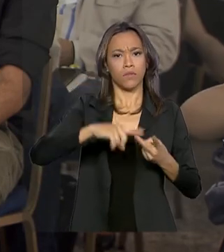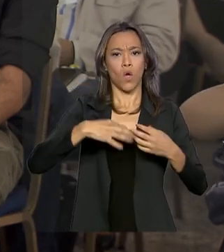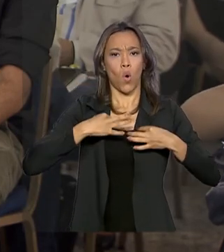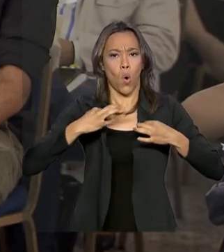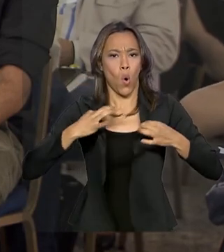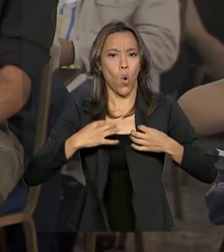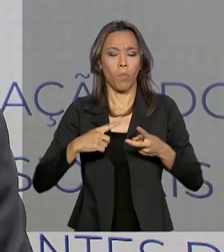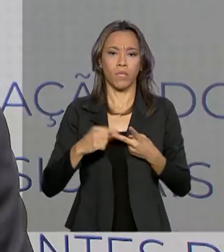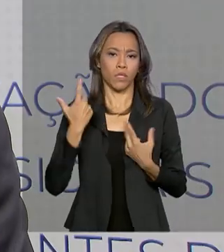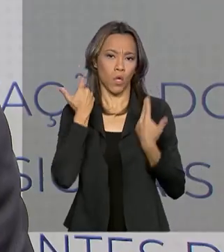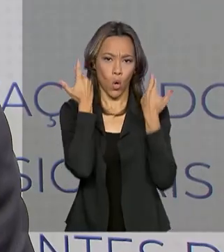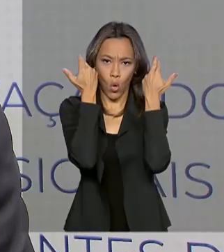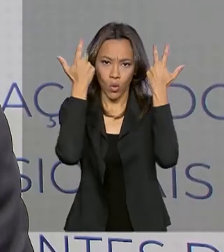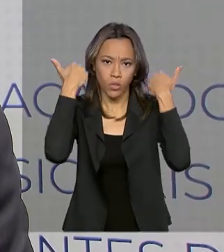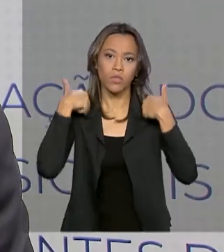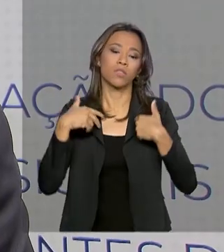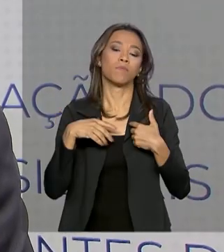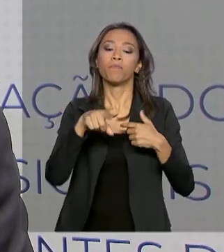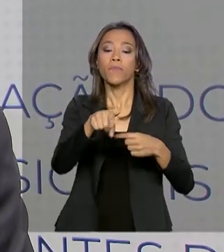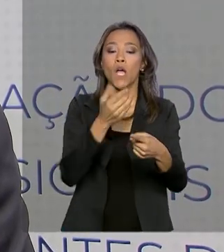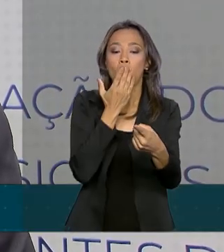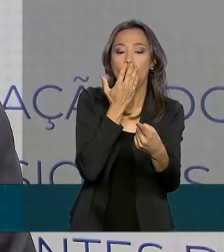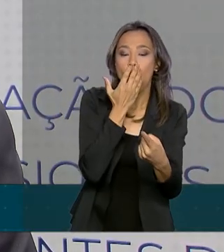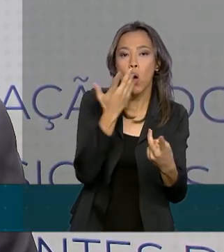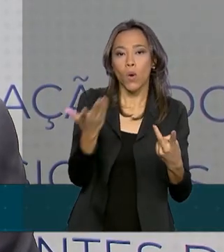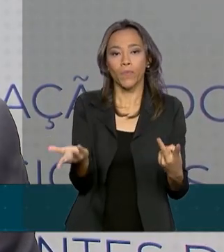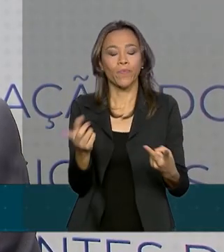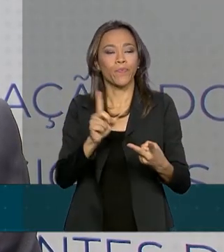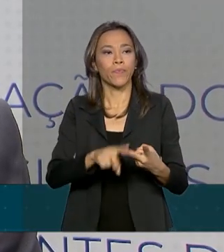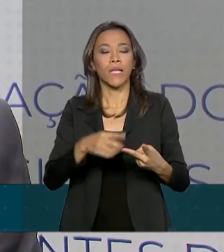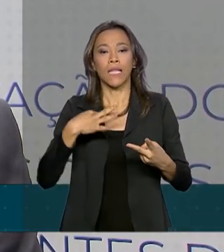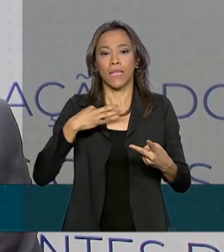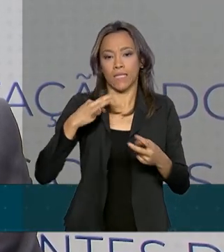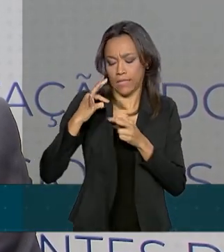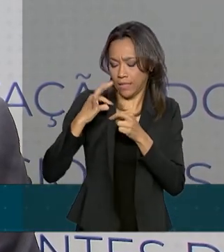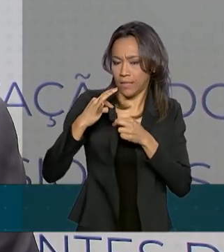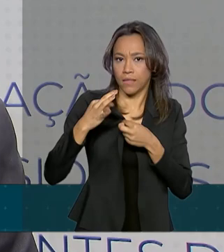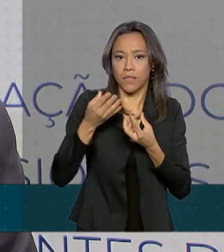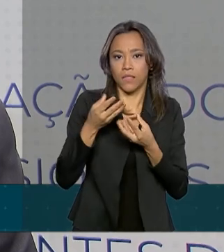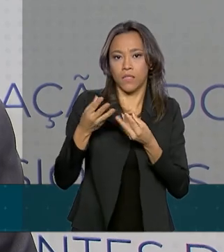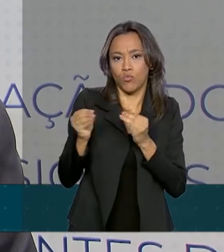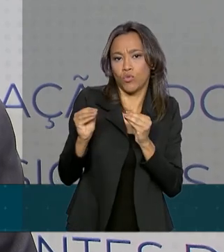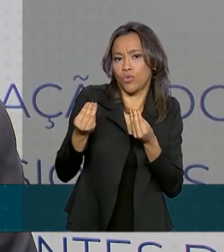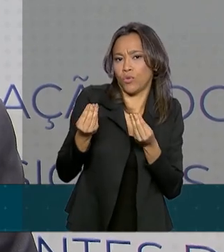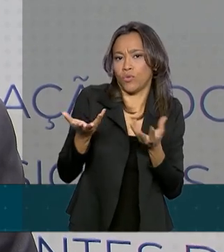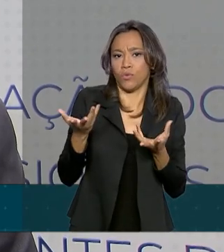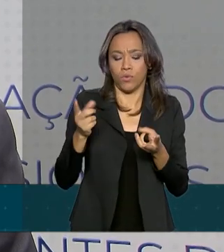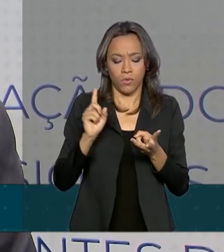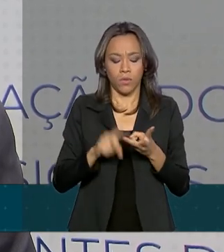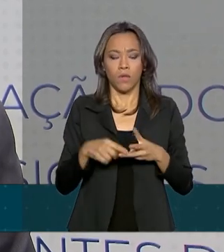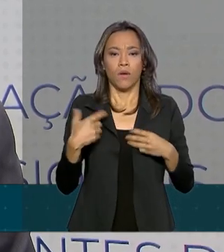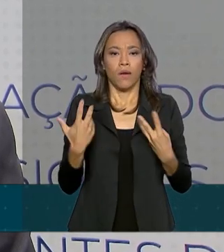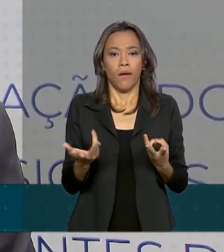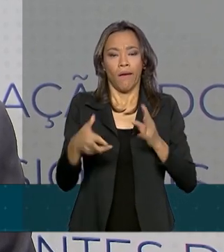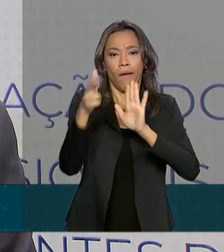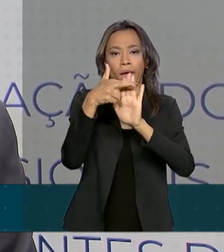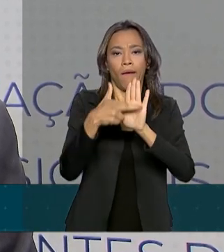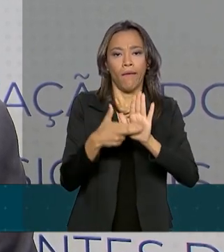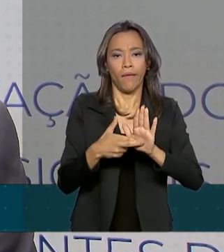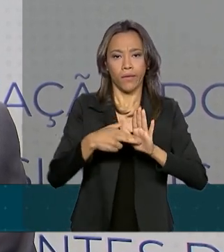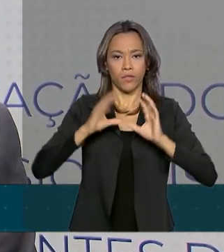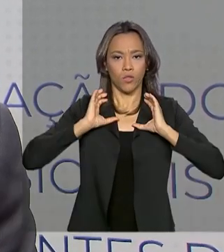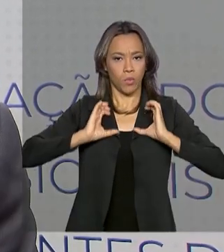e cortes de cabelo. Seja na cor, seja no tipo de tecido do uniforme, seja quanto a determinadas normas de